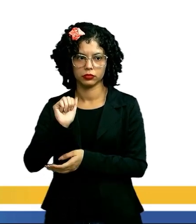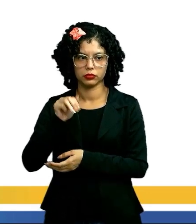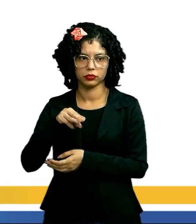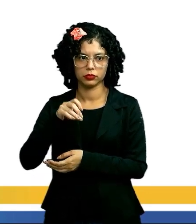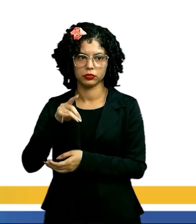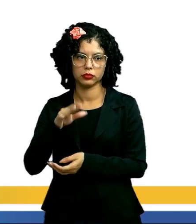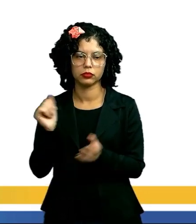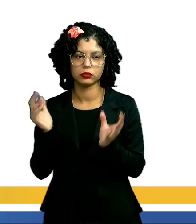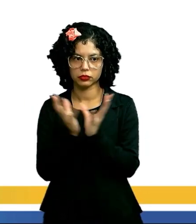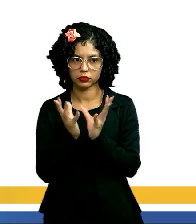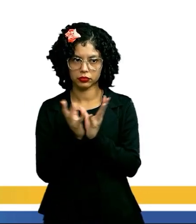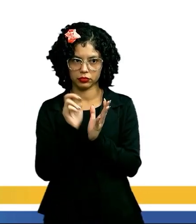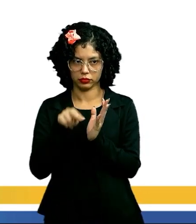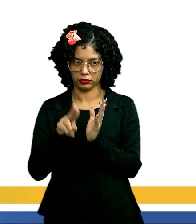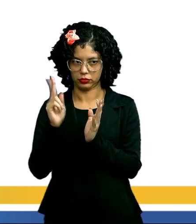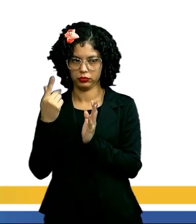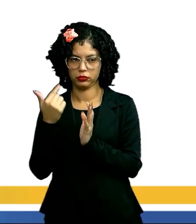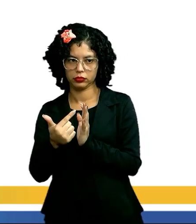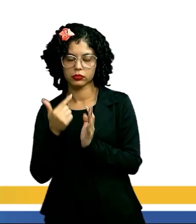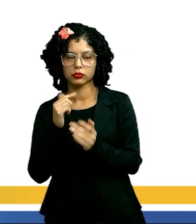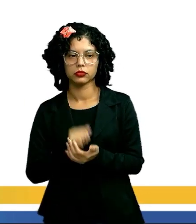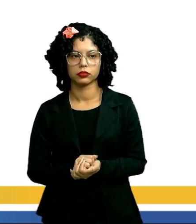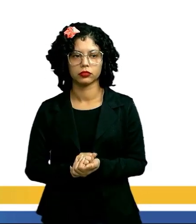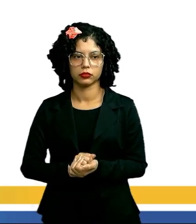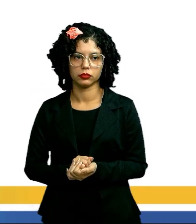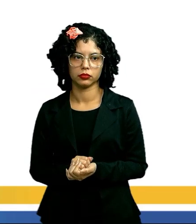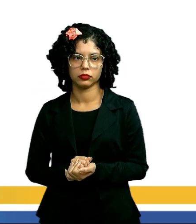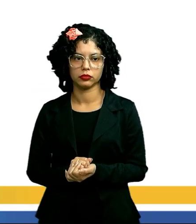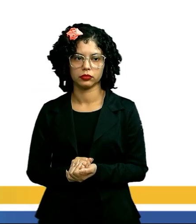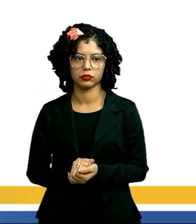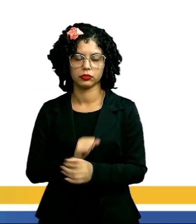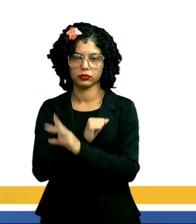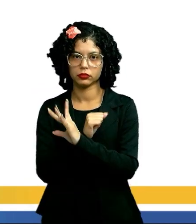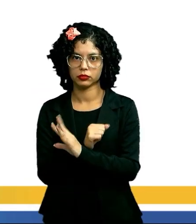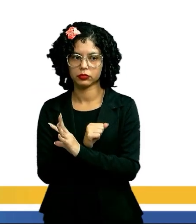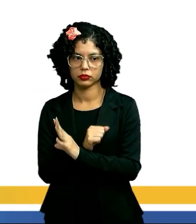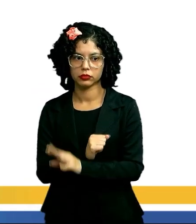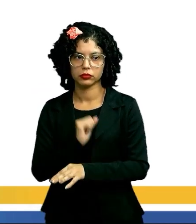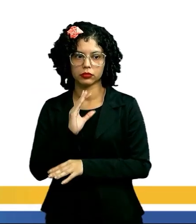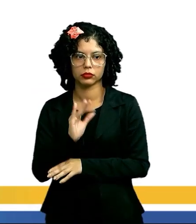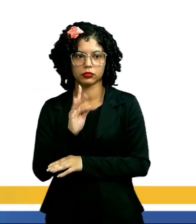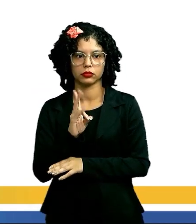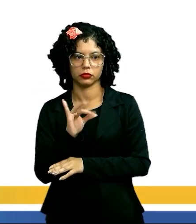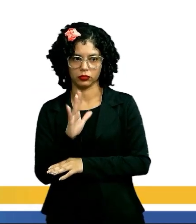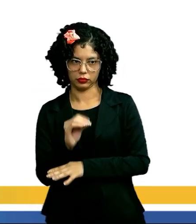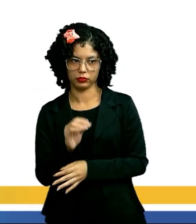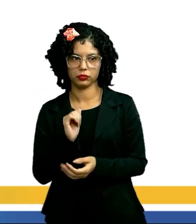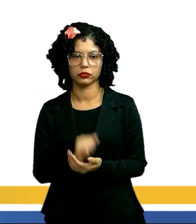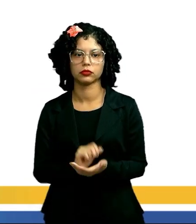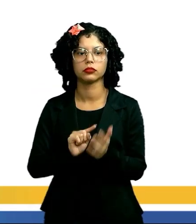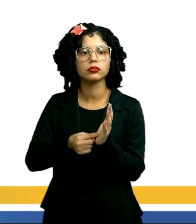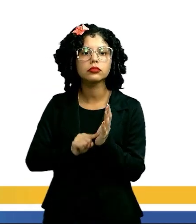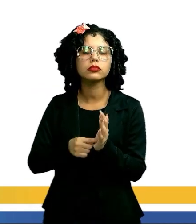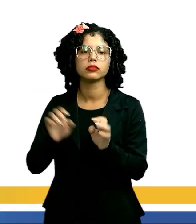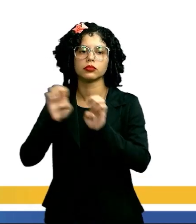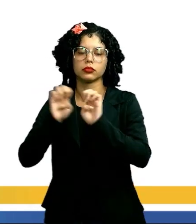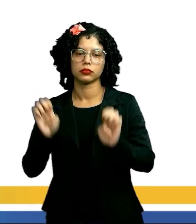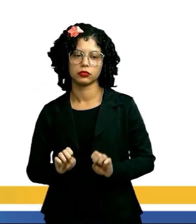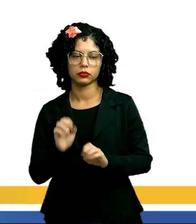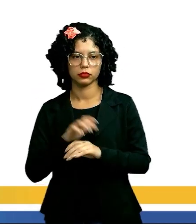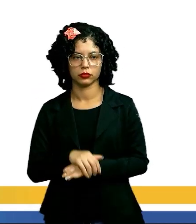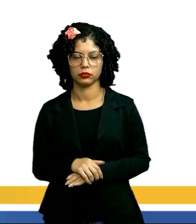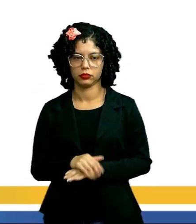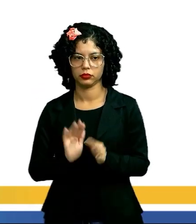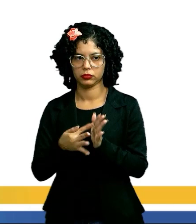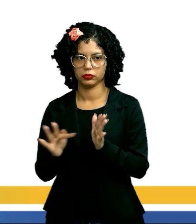amina, ó, o grupamento NH2, nós temos ácido carboxílico ali na ponta da molécula, nós temos